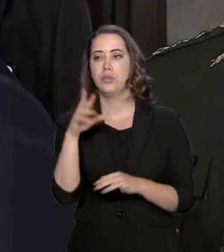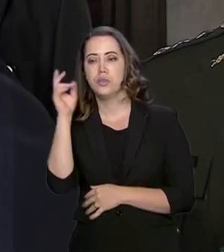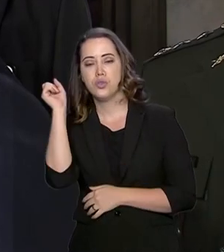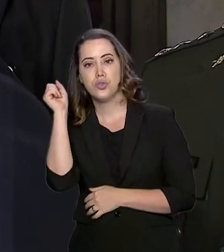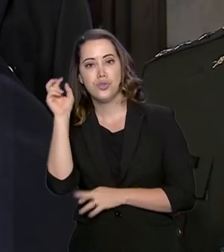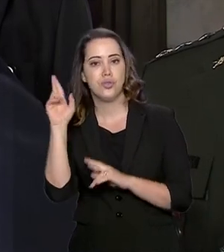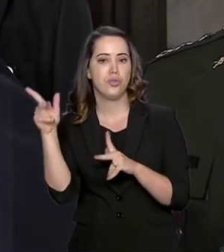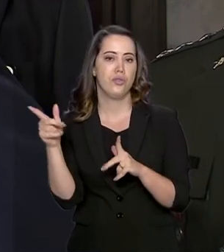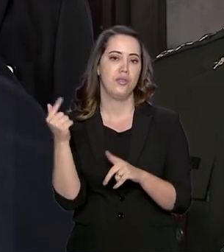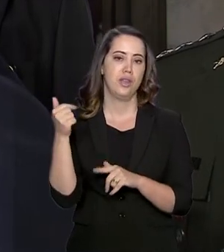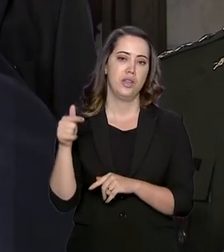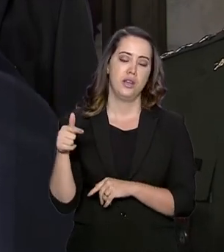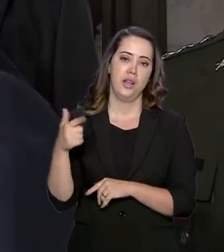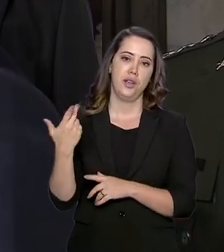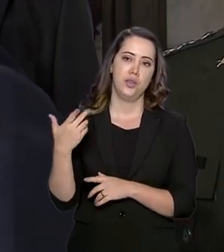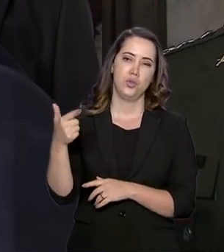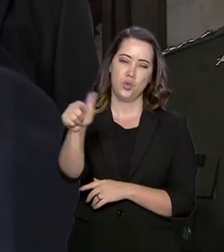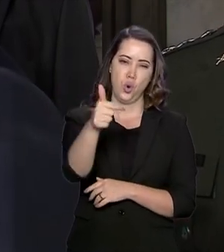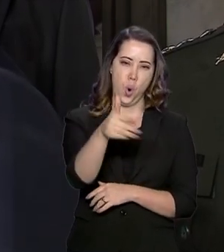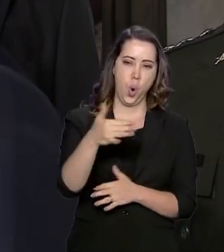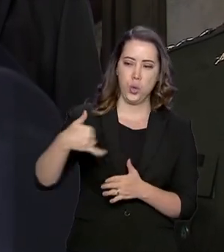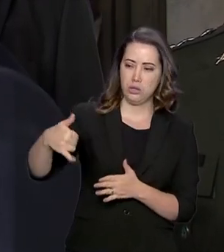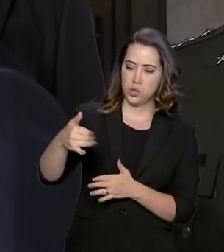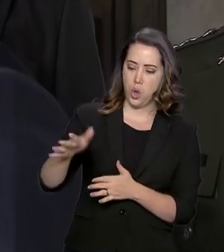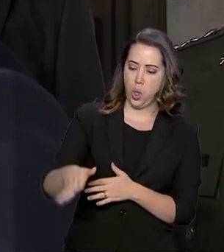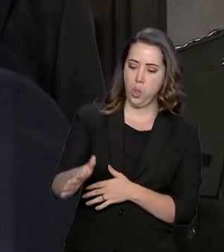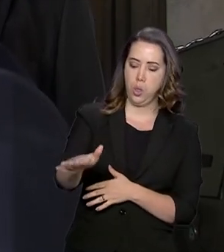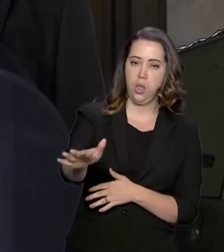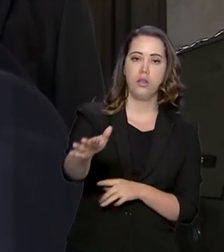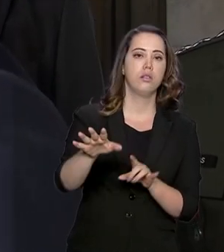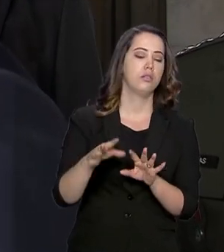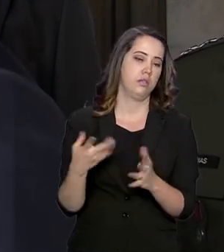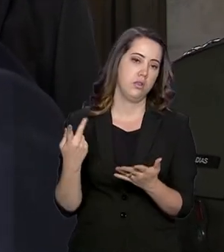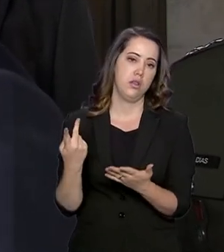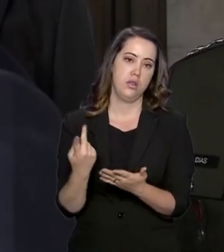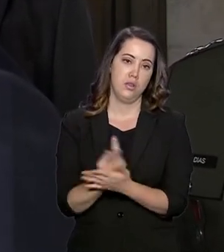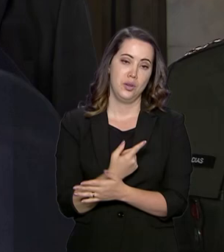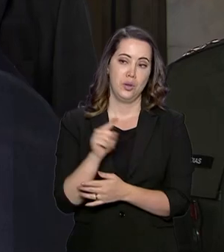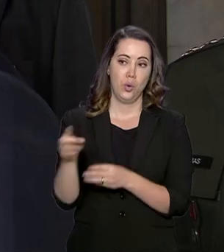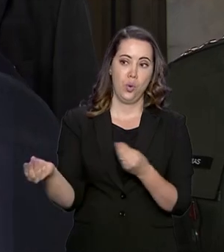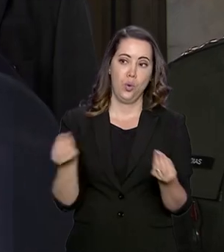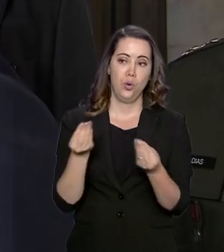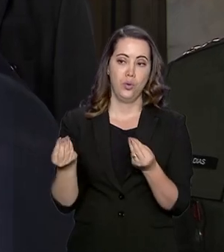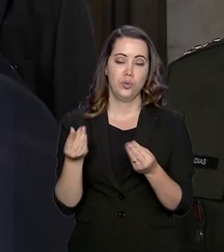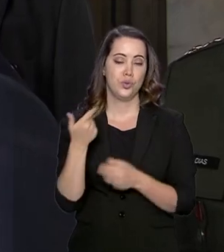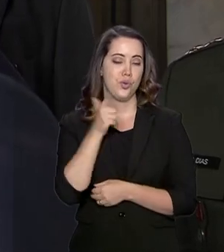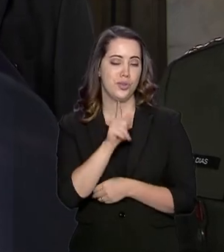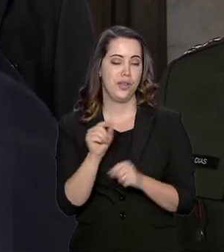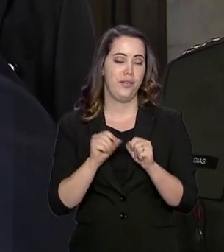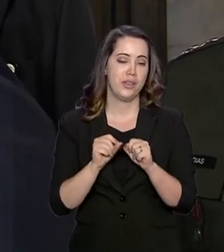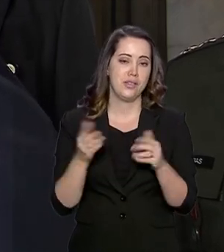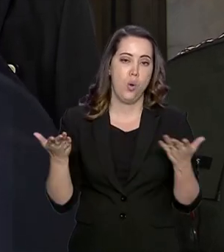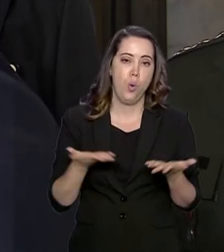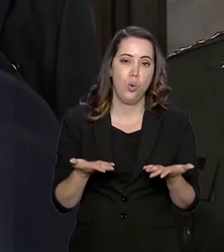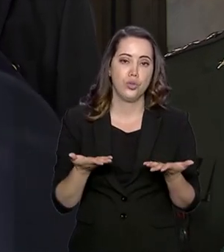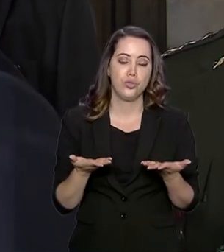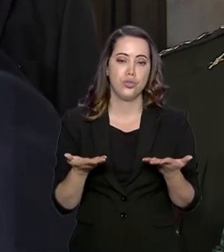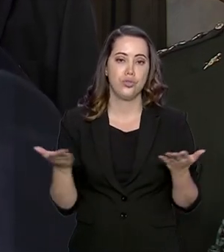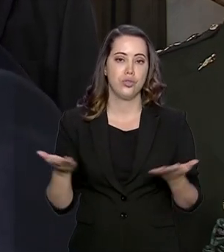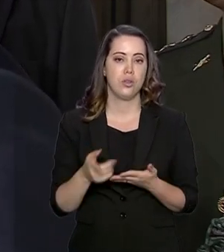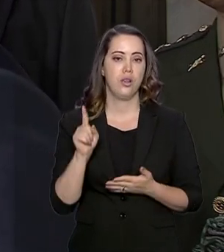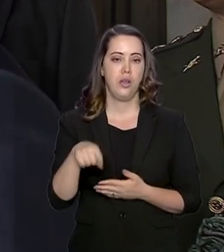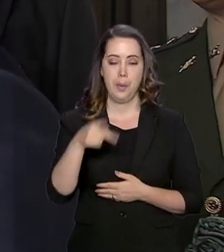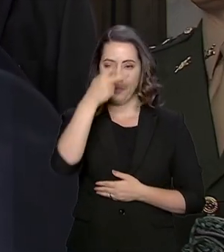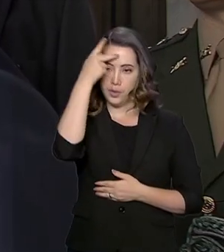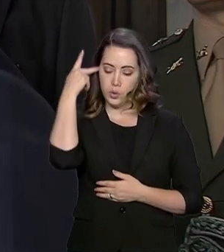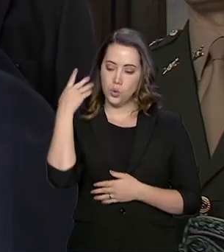manchas de petróleo que avançam pelo mar. As próprias medidas de contenção são complicadas. O máximo que a gente pode fazer hoje é ter